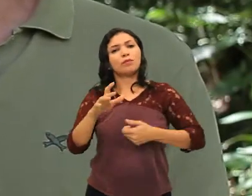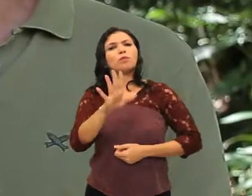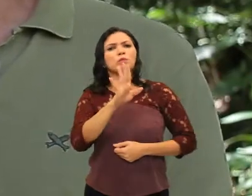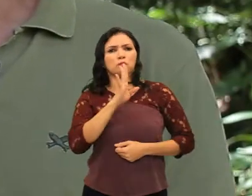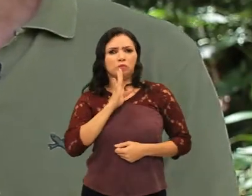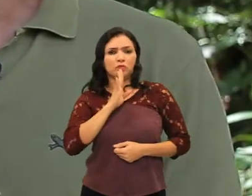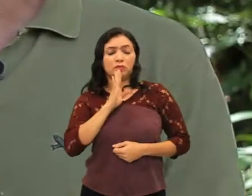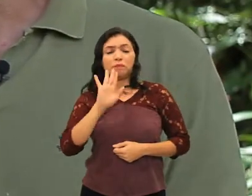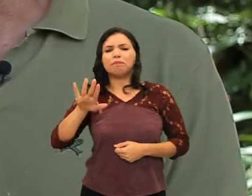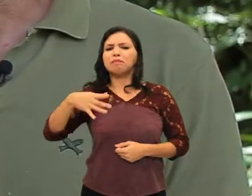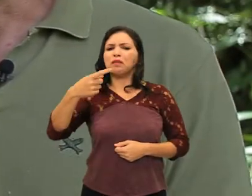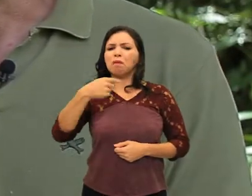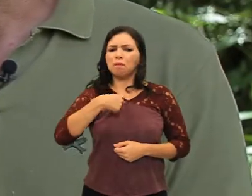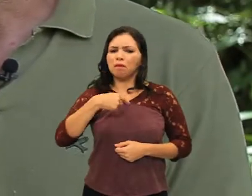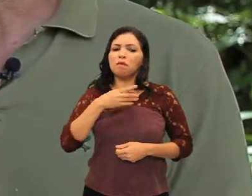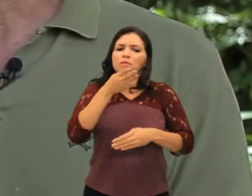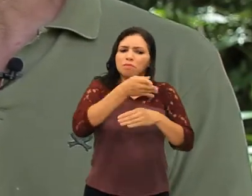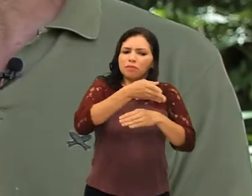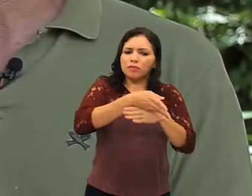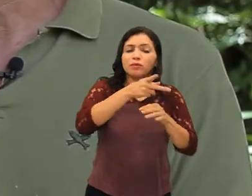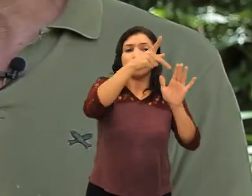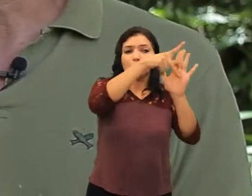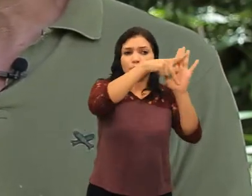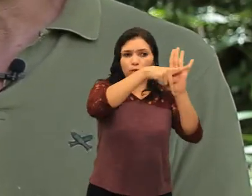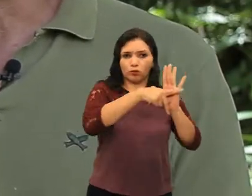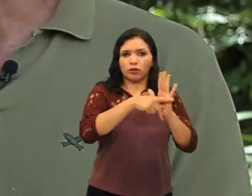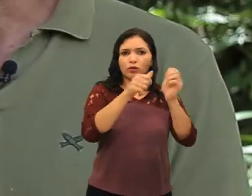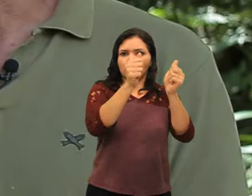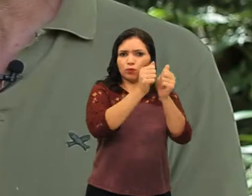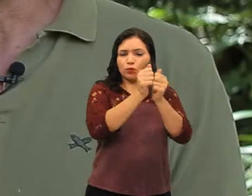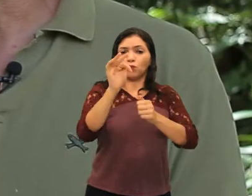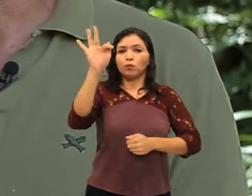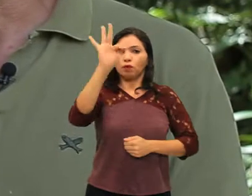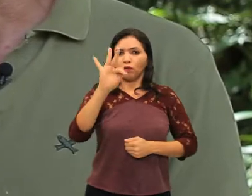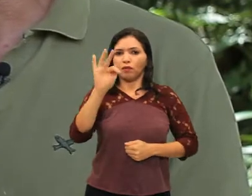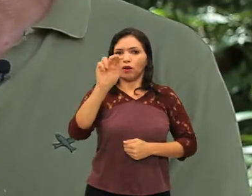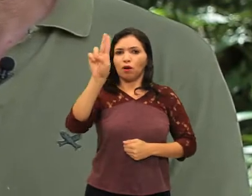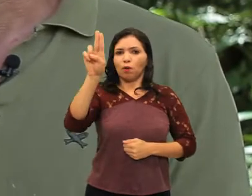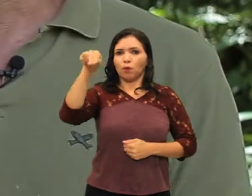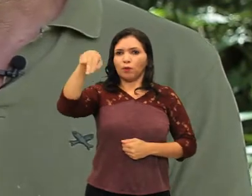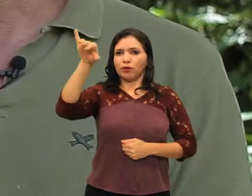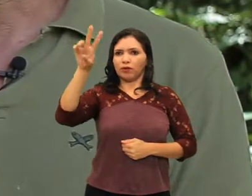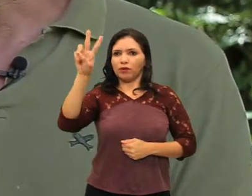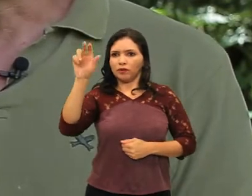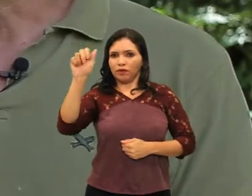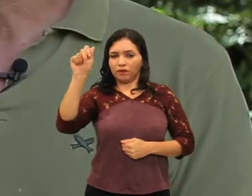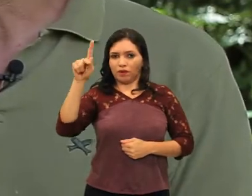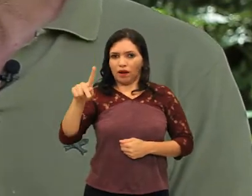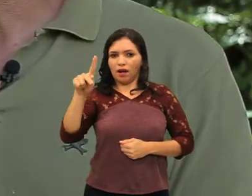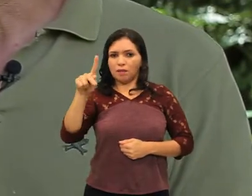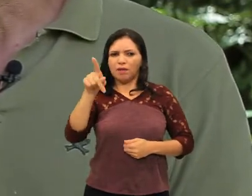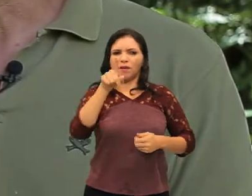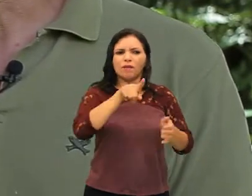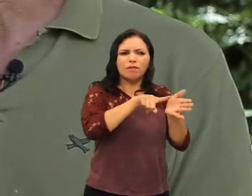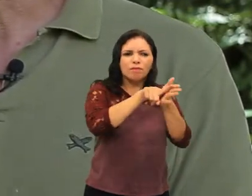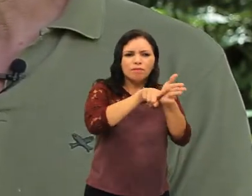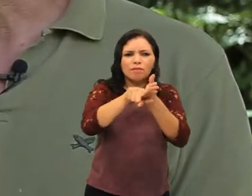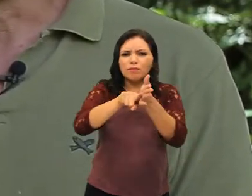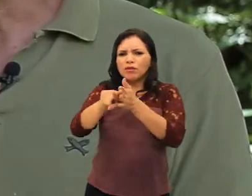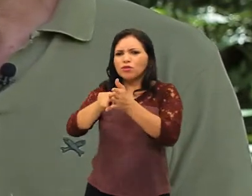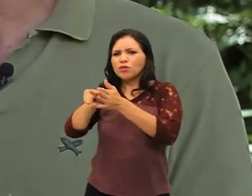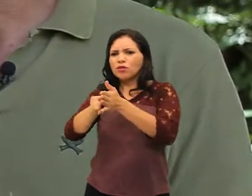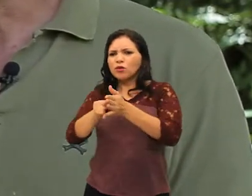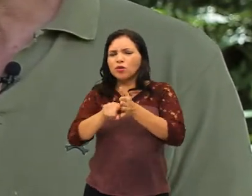eu participo de um projeto com a Univap, que faz um levantamento aqui, a professora Valderez da Univap, um levantamento da flora, das